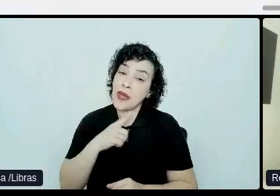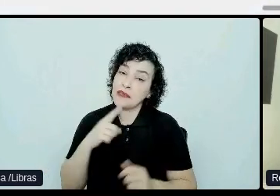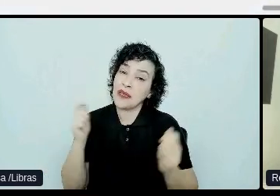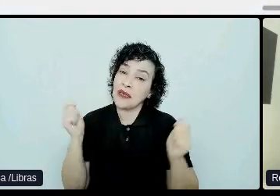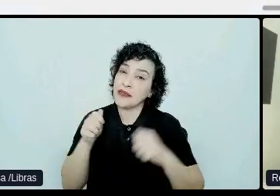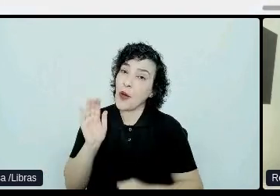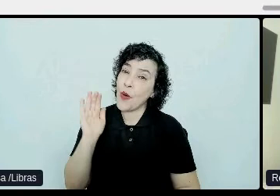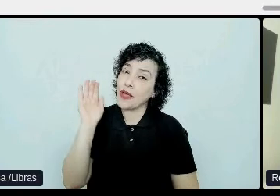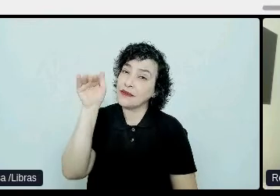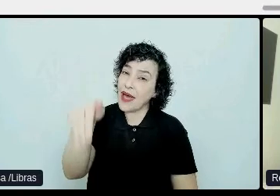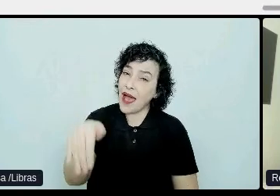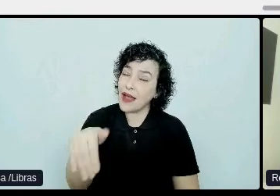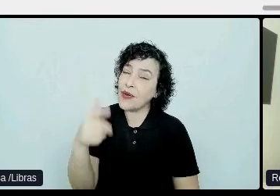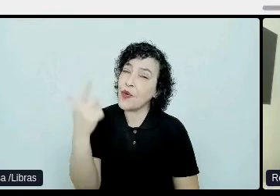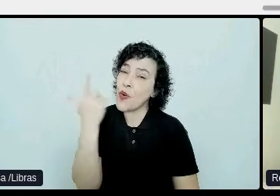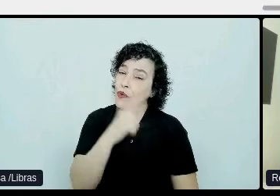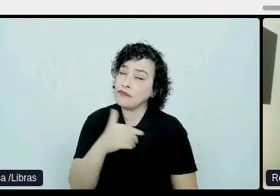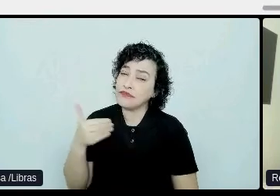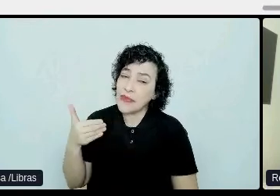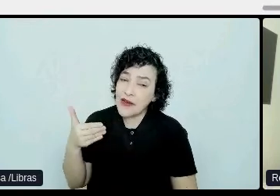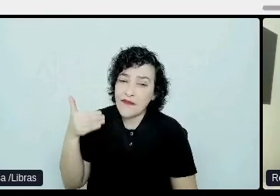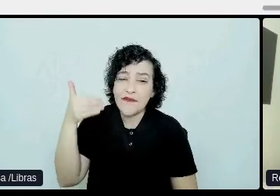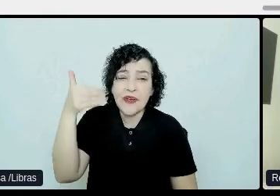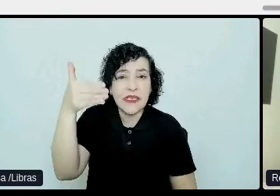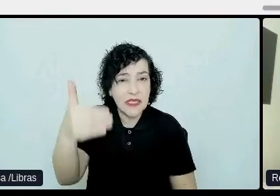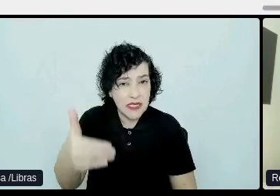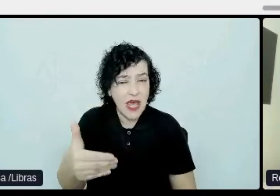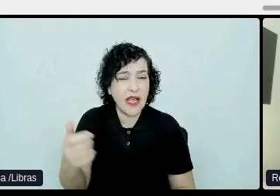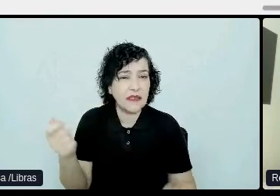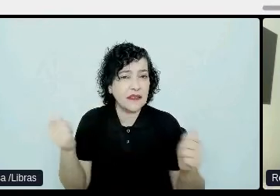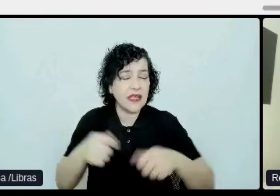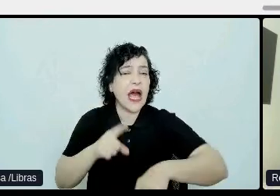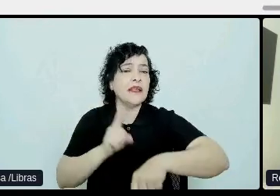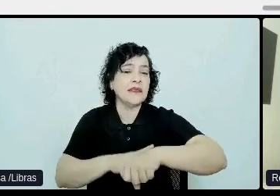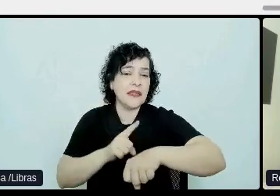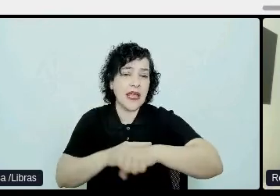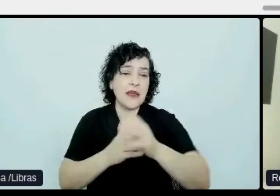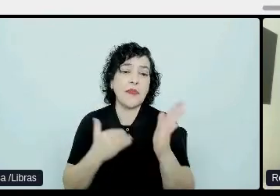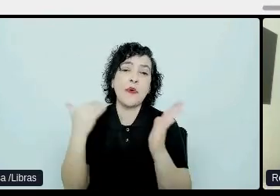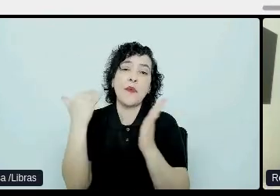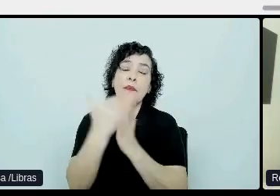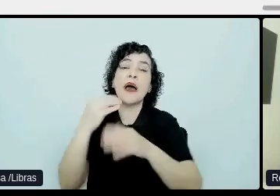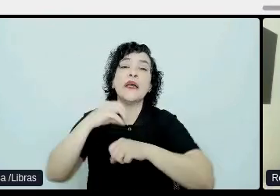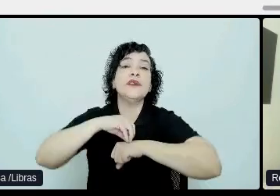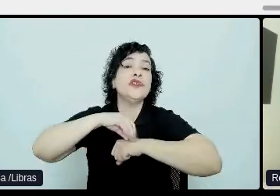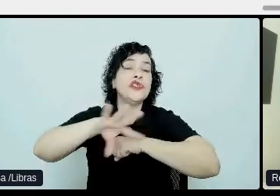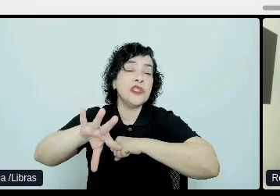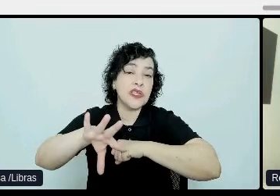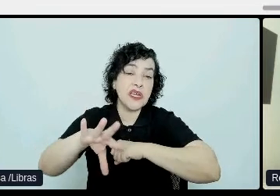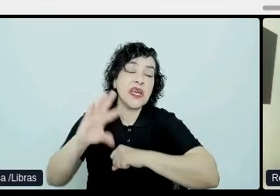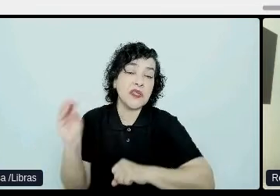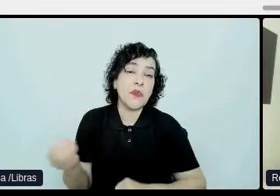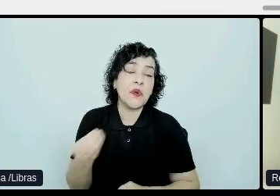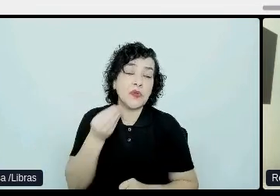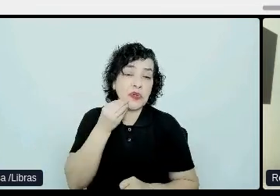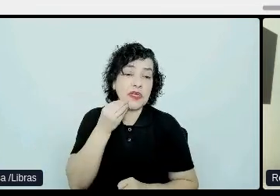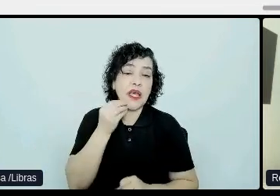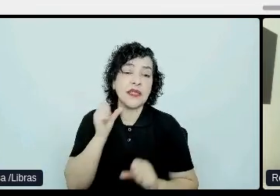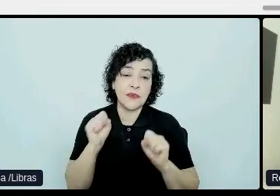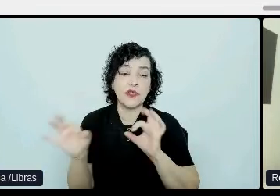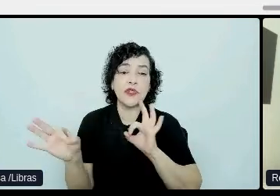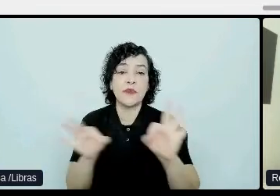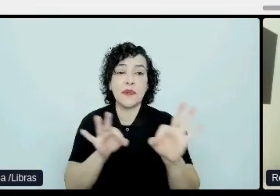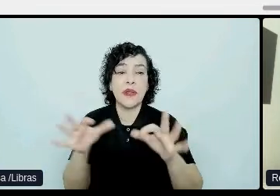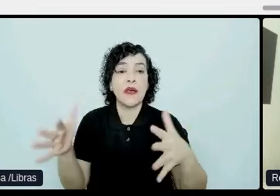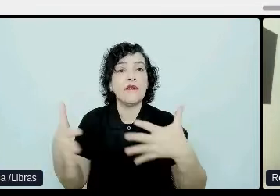consegue avançar, né, tipo prorrogar o tempo limite. Ele tem algumas dicas e possibilidades que pode ser feito. Então o framework